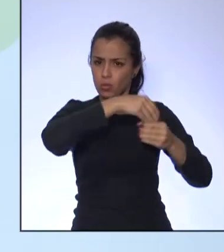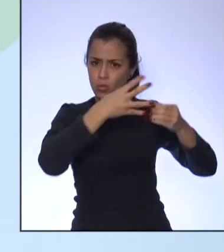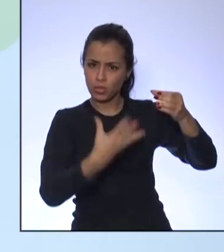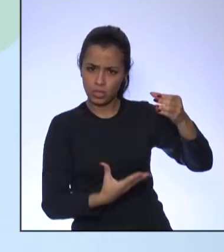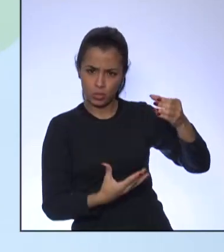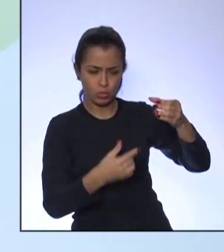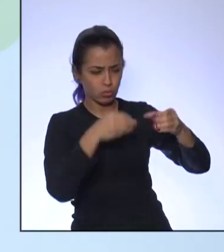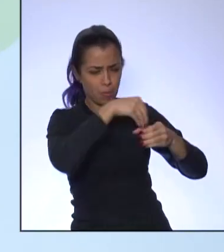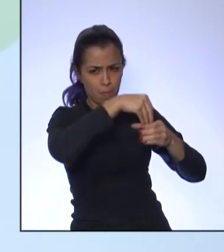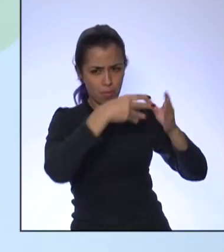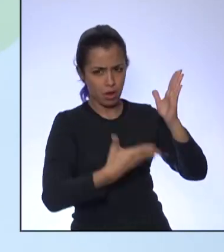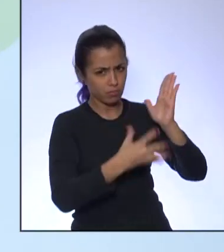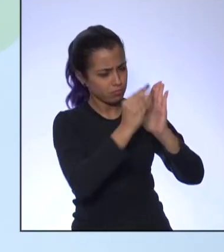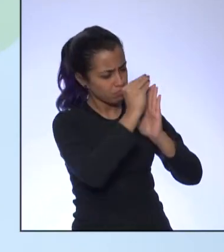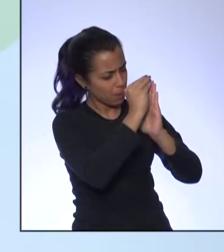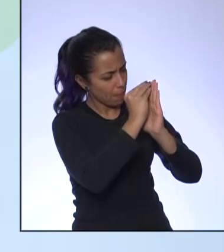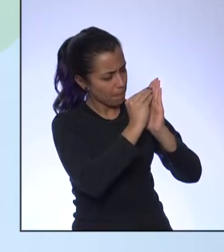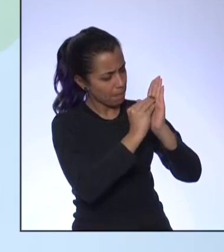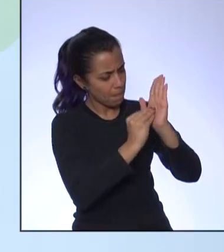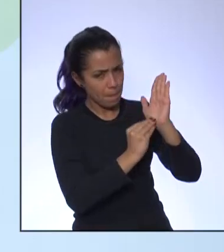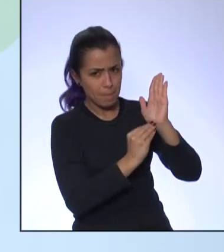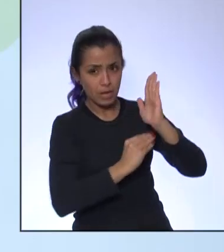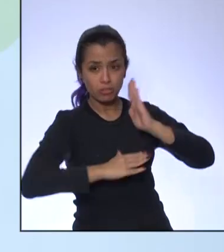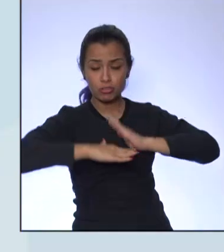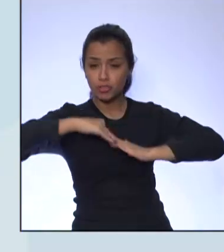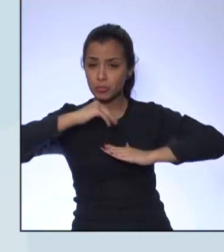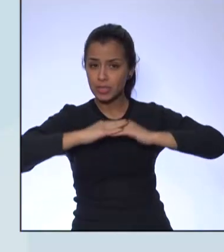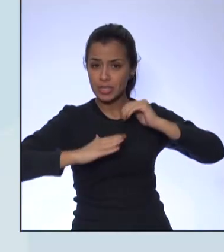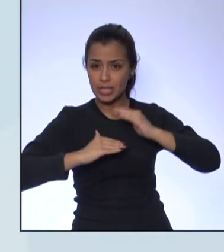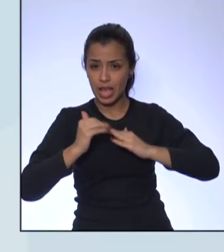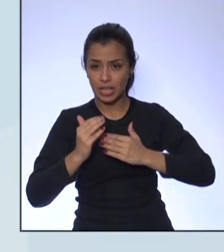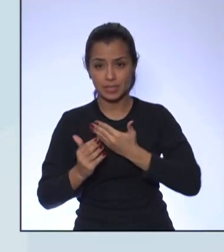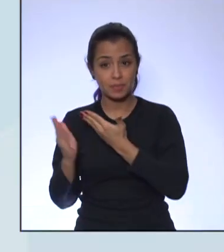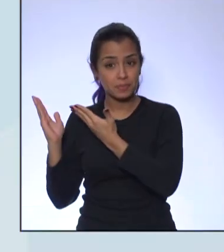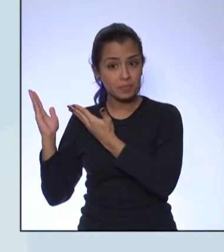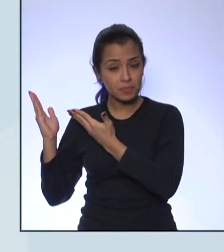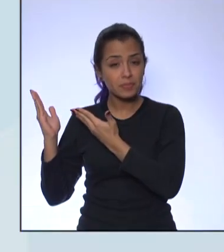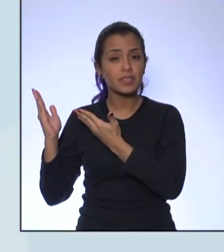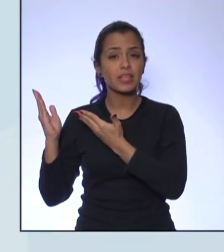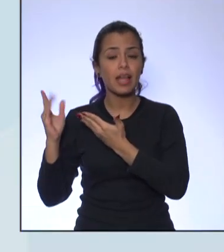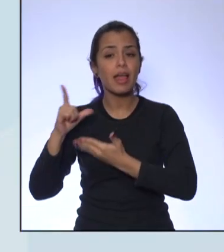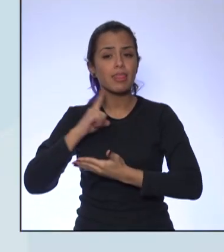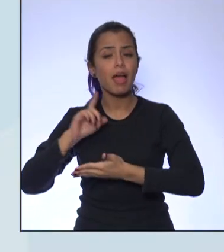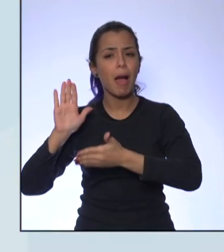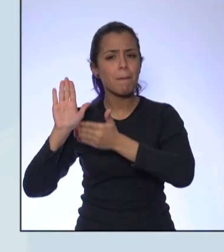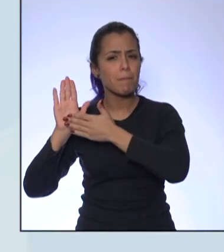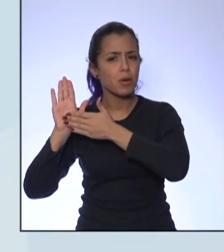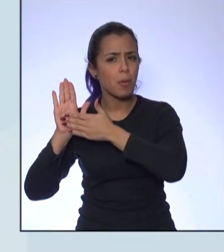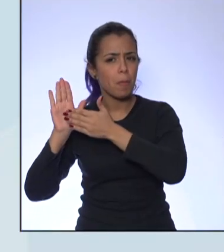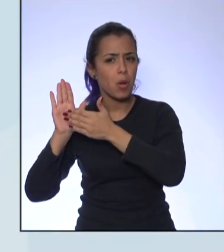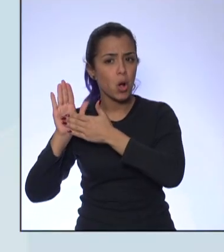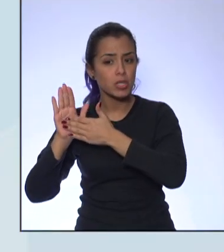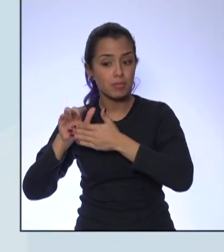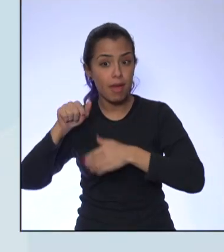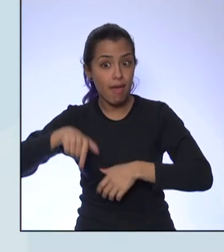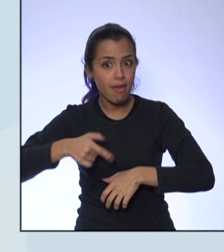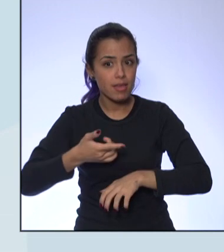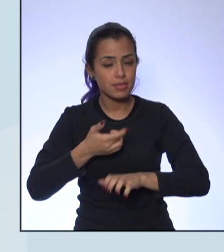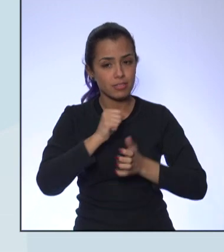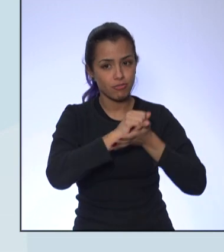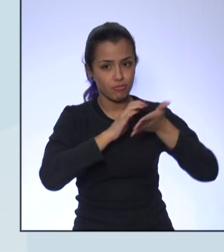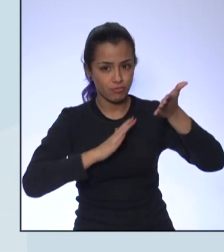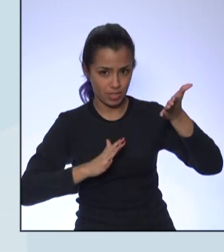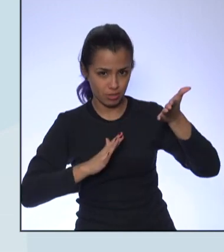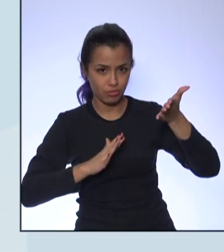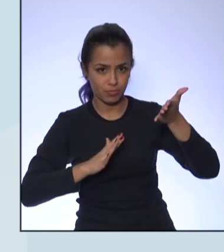são pautados nas habilidades. E aí eu coloquei para vocês qual é a habilidade proposta para essa atividade. Então, a habilidade